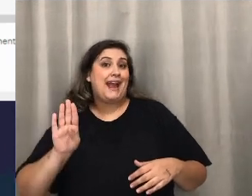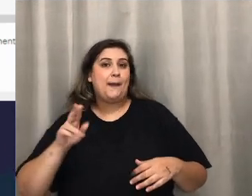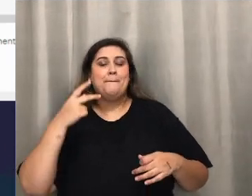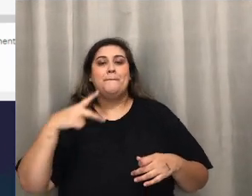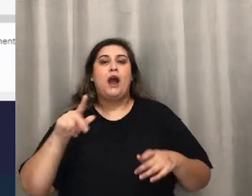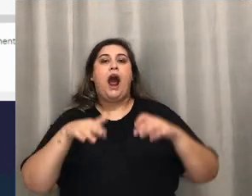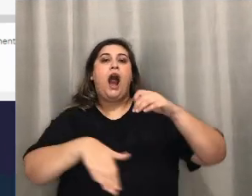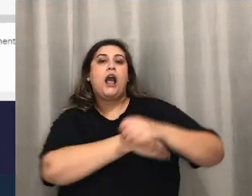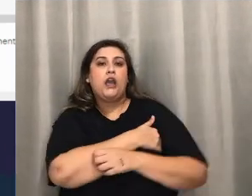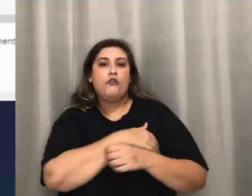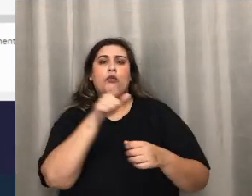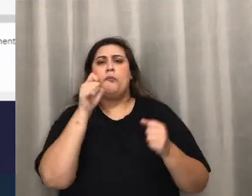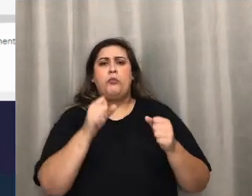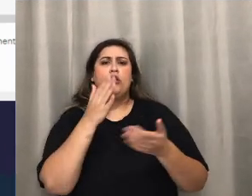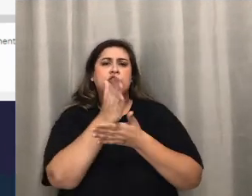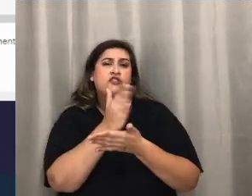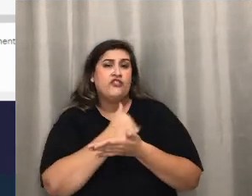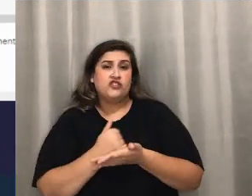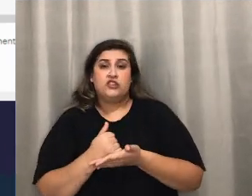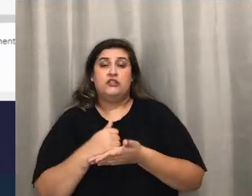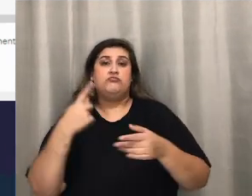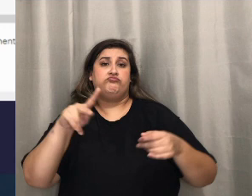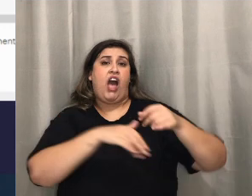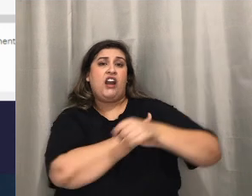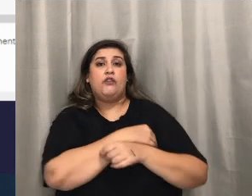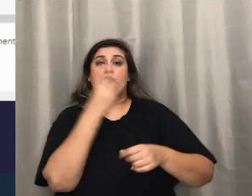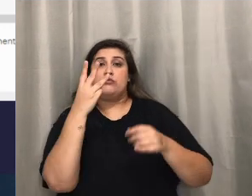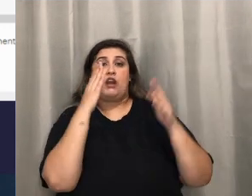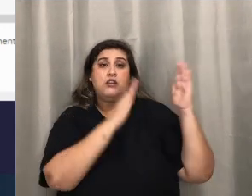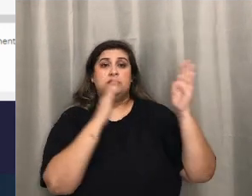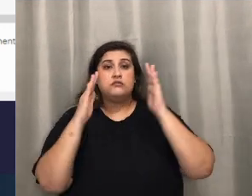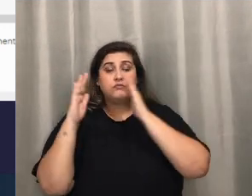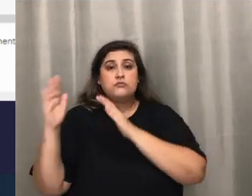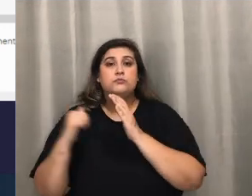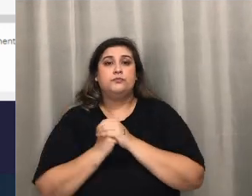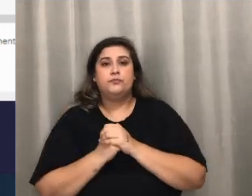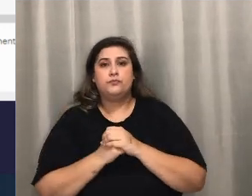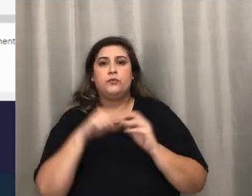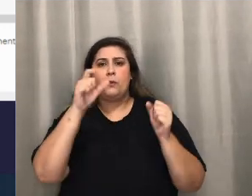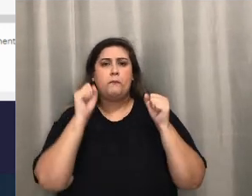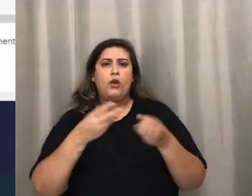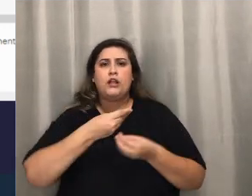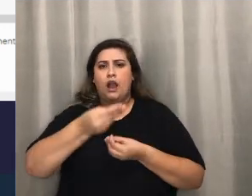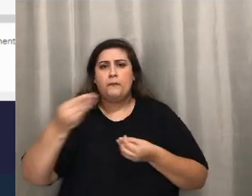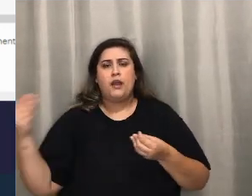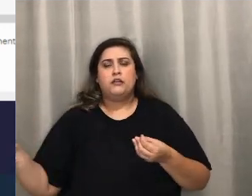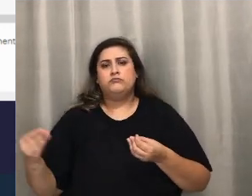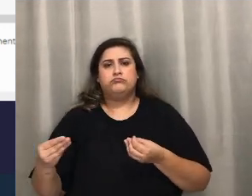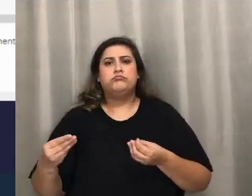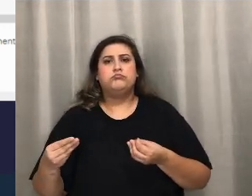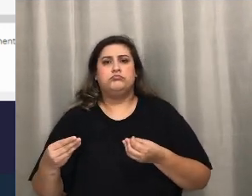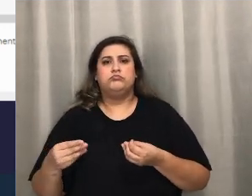pode dividir seu arquivo, por exemplo, em 3 partes. Lembre-se que você pode encaminhar para distribuição